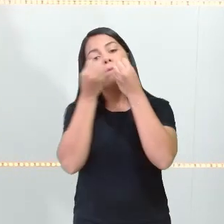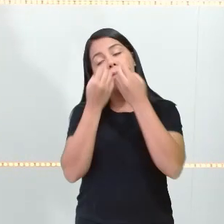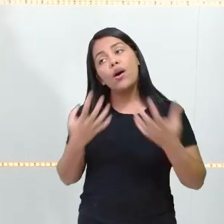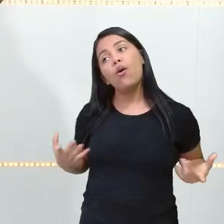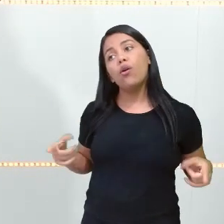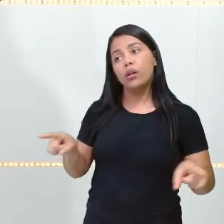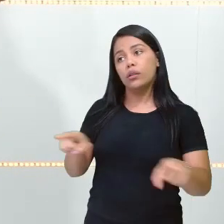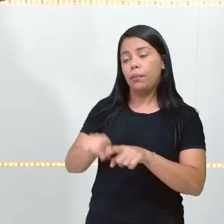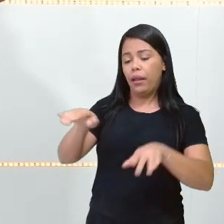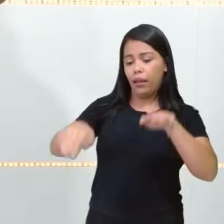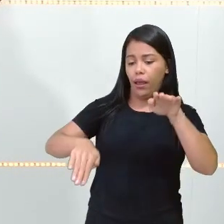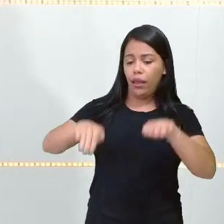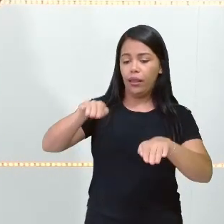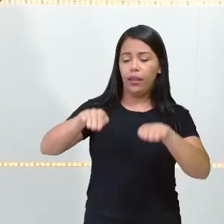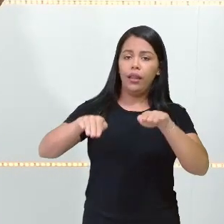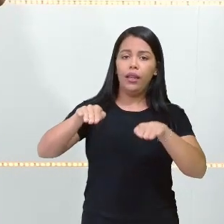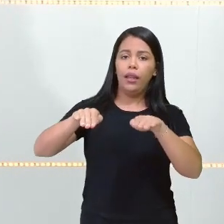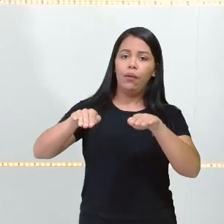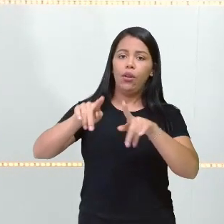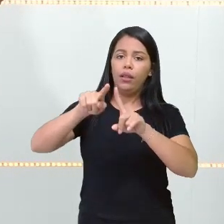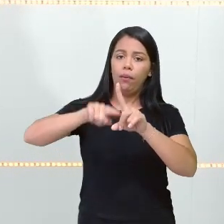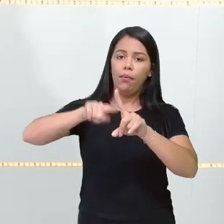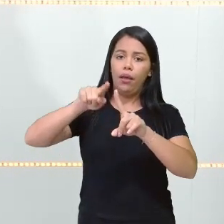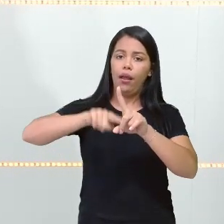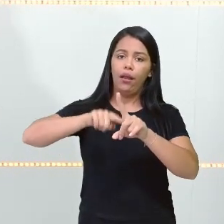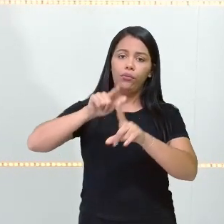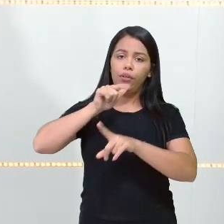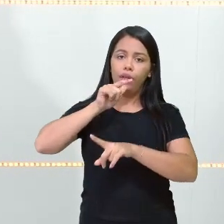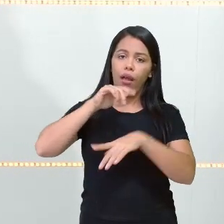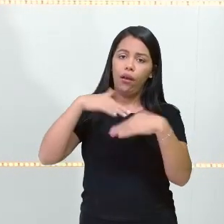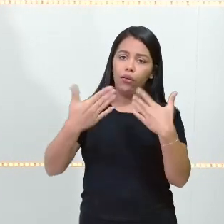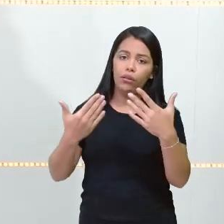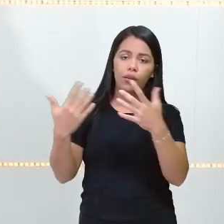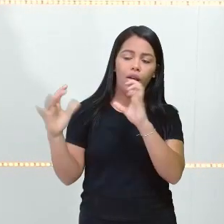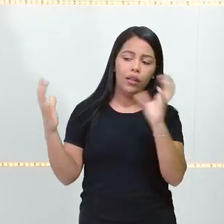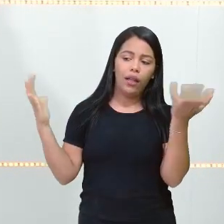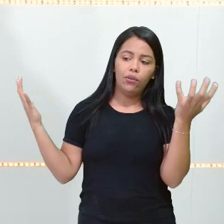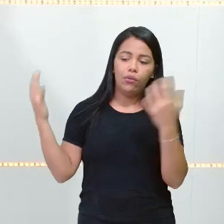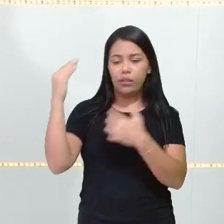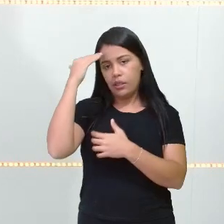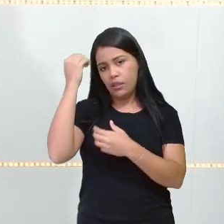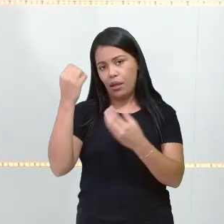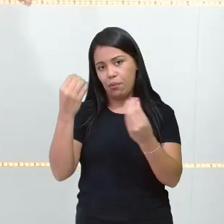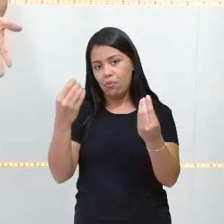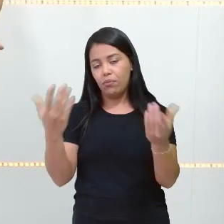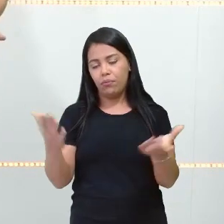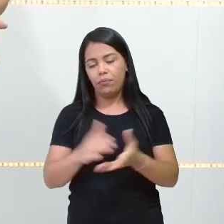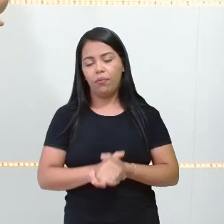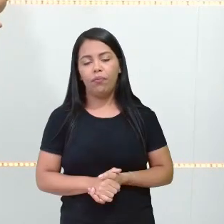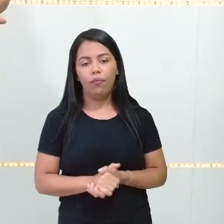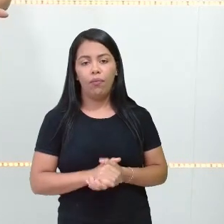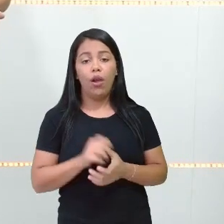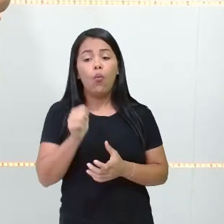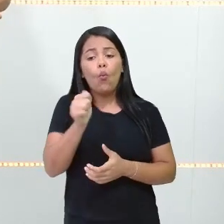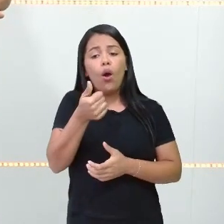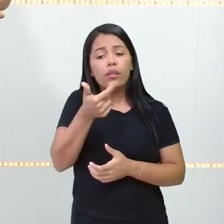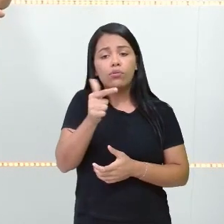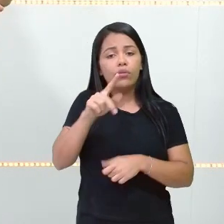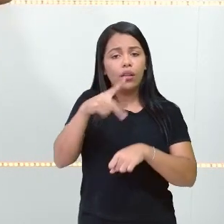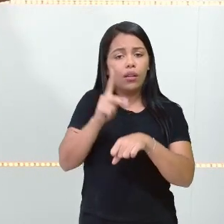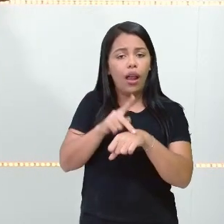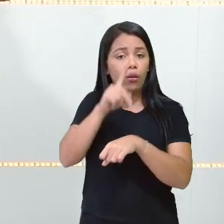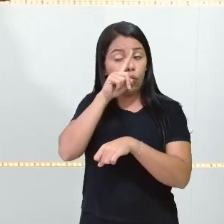Até o equilíbrio da água, gente. Tudo tem a ver, viu? A natureza é muito sábia, é tudo interligado. E lá, como quase não tem